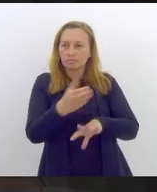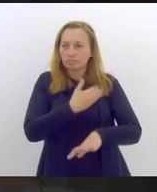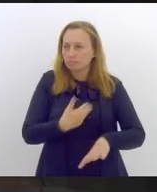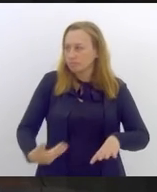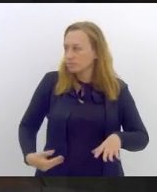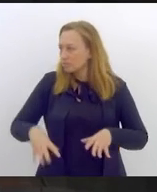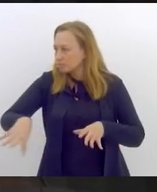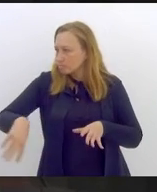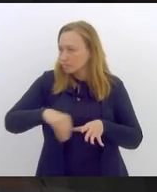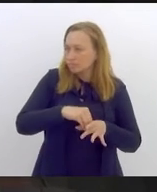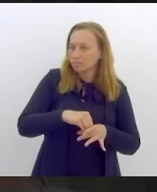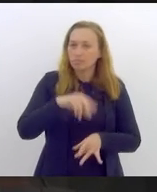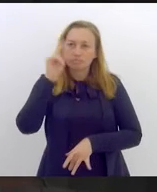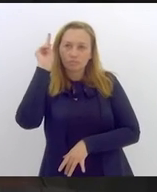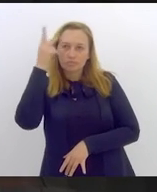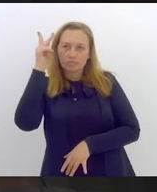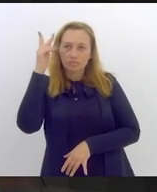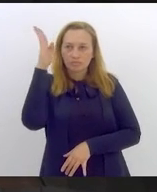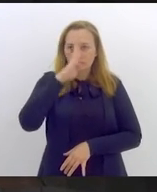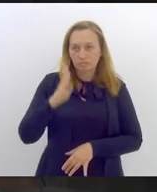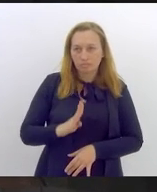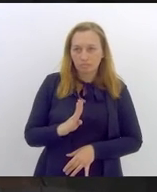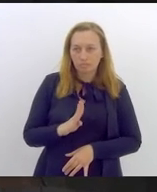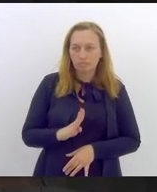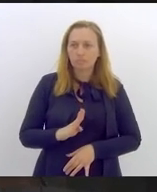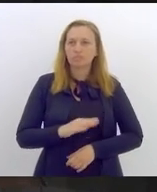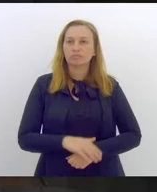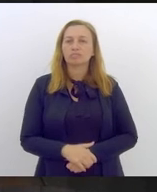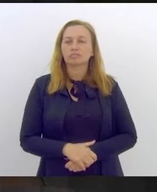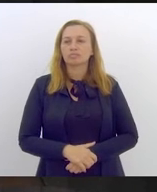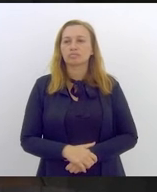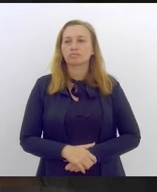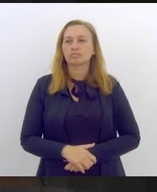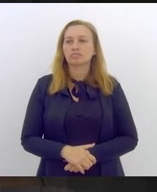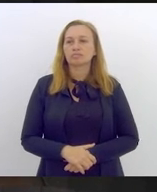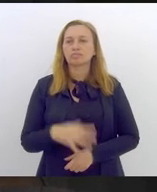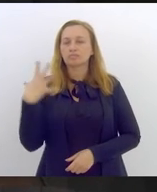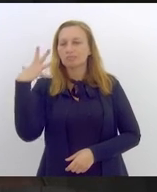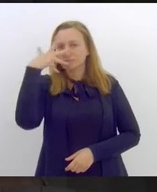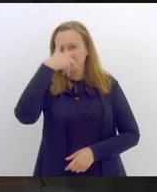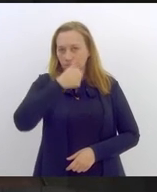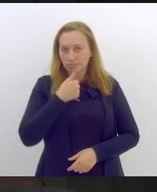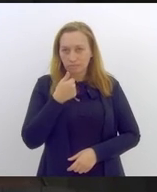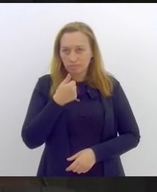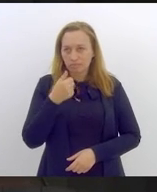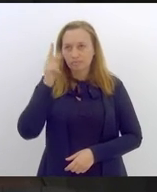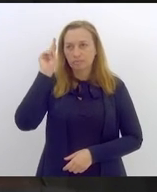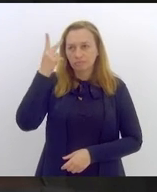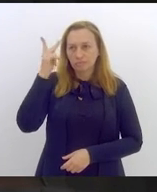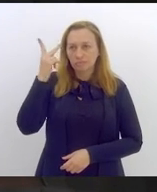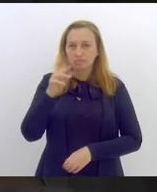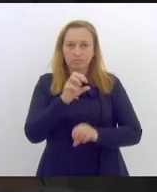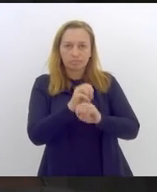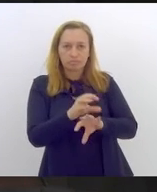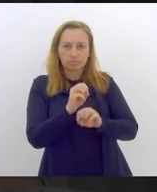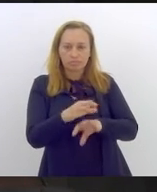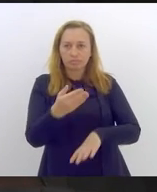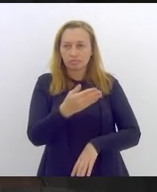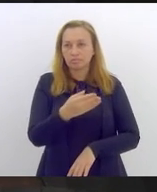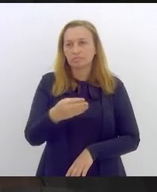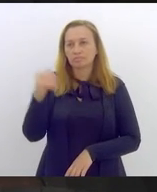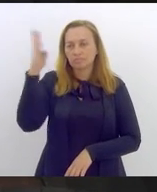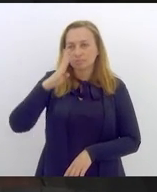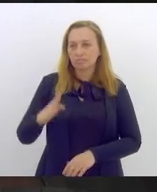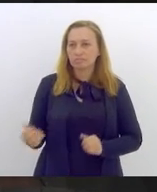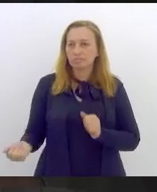integral na história brasileira uma das páginas mais lindas da história da educação no Brasil que ele é o lado de